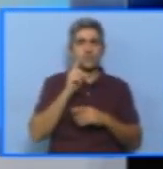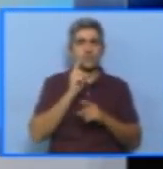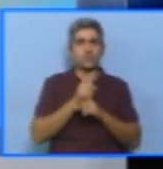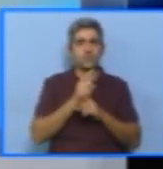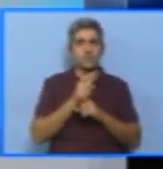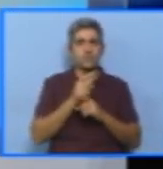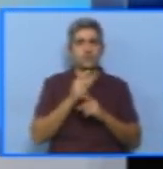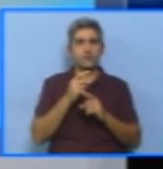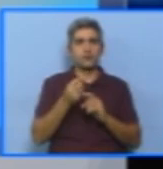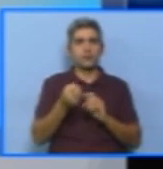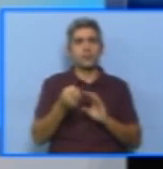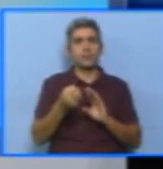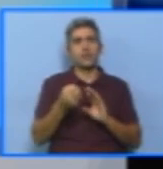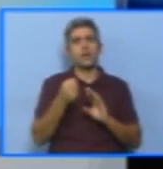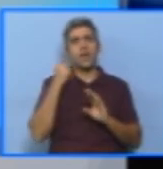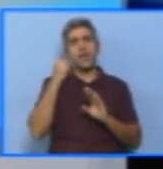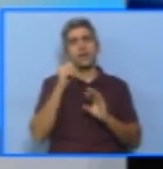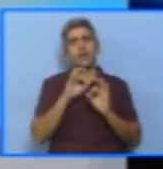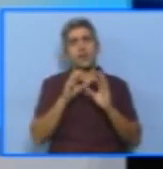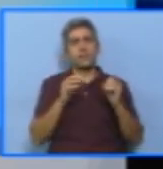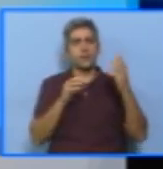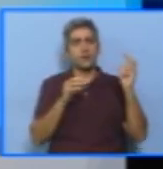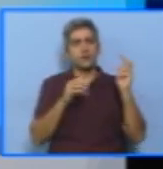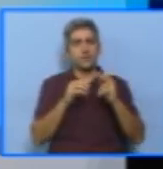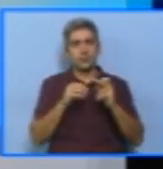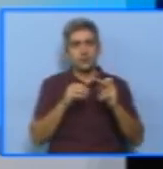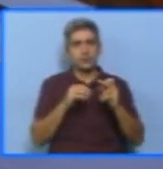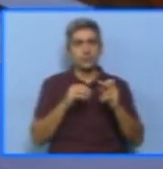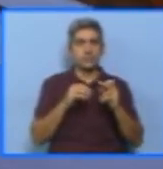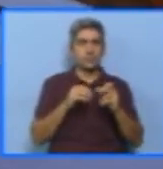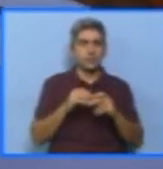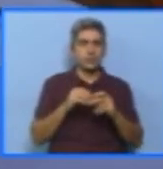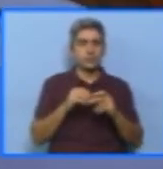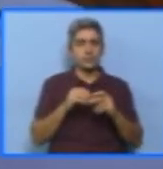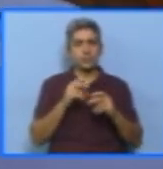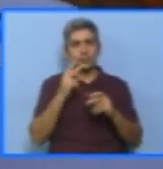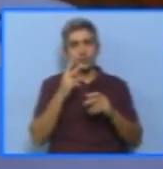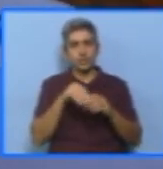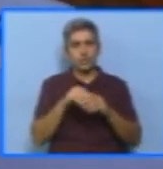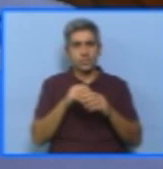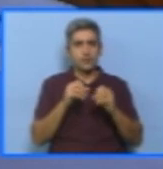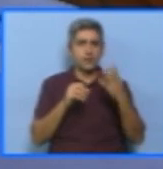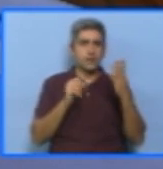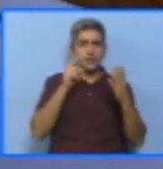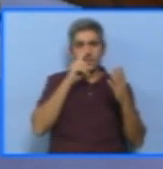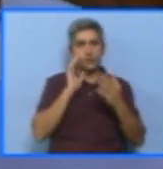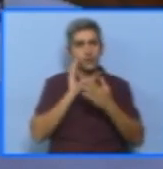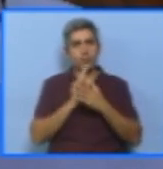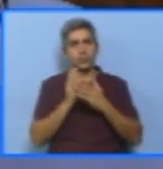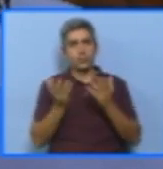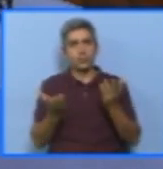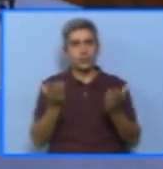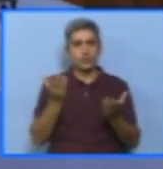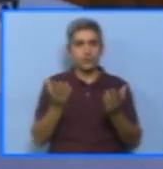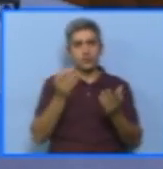mesma recompensa que aqueles que chegaram em primeiro. Isto aqui já oferece dois cenários. Quem são os primeiros, quem são os últimos.